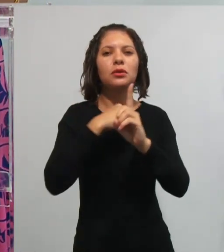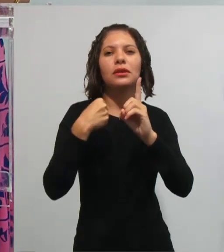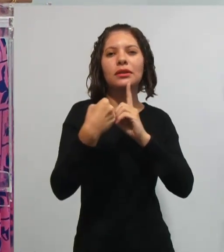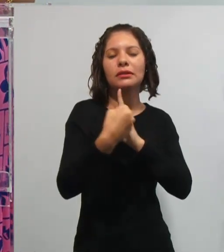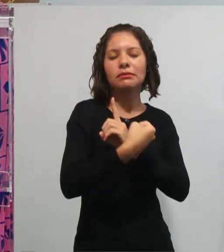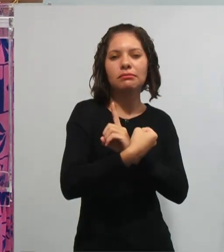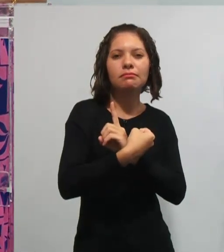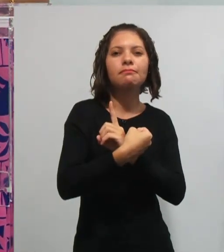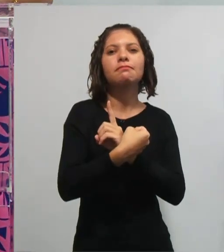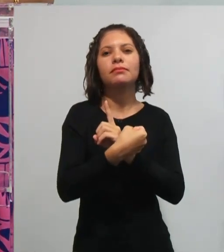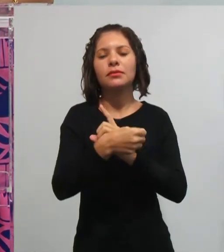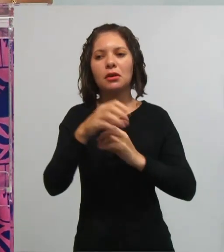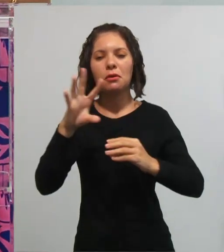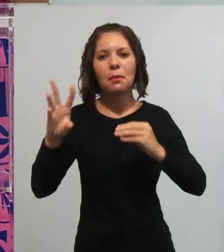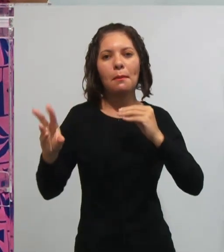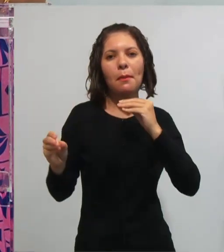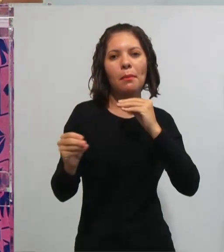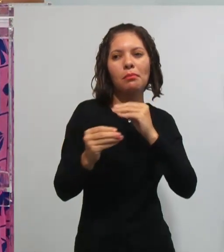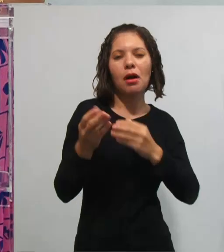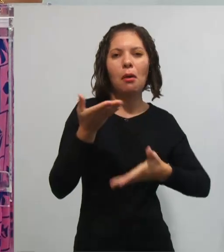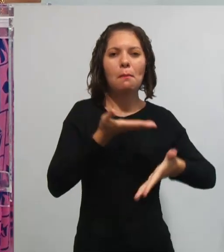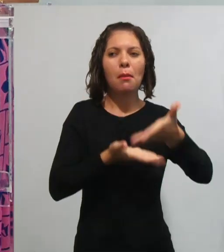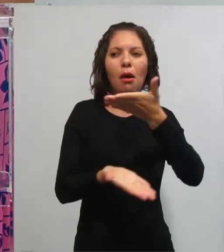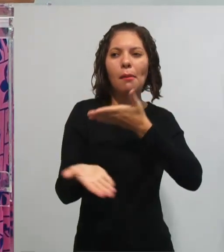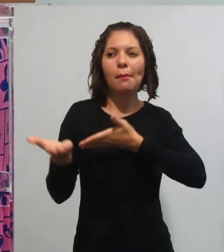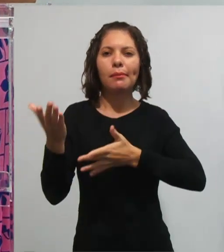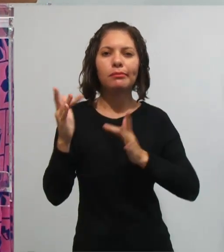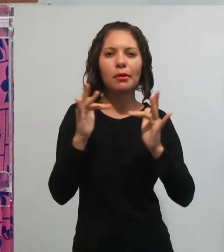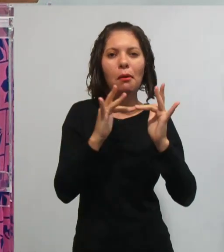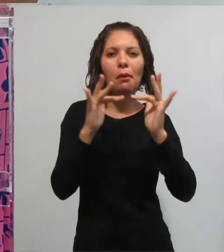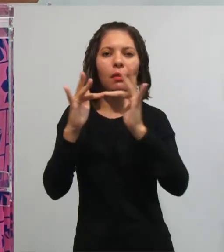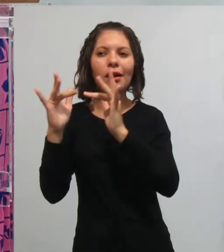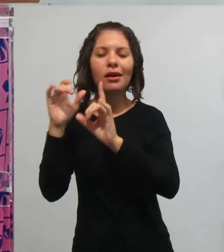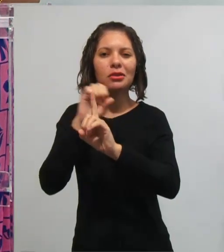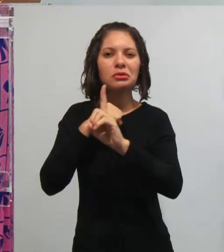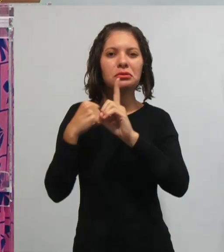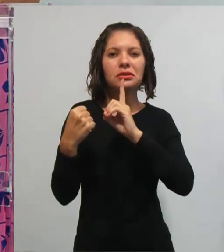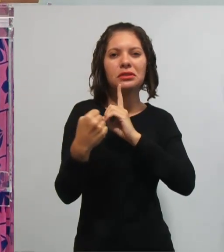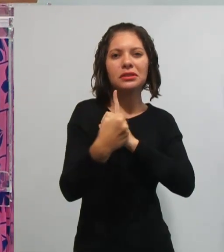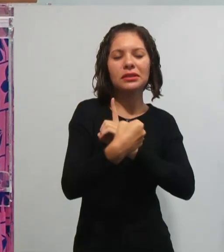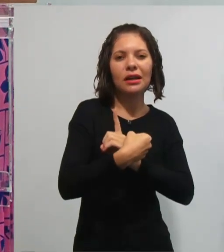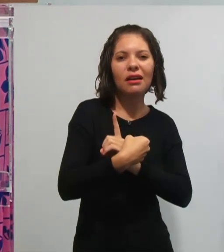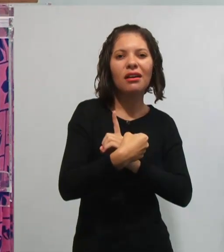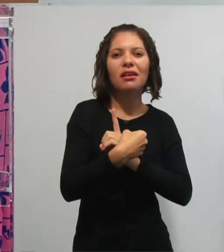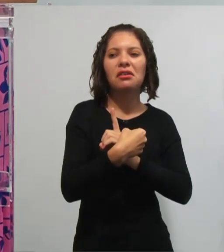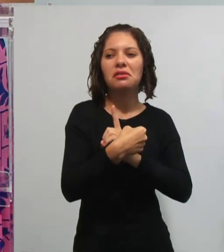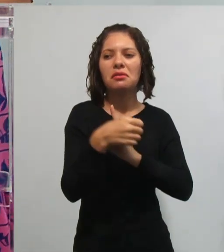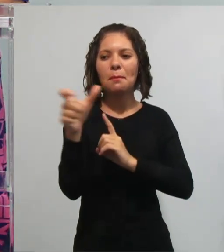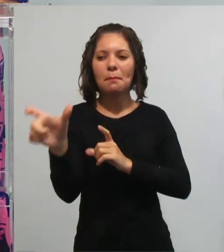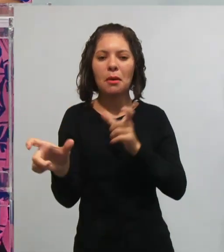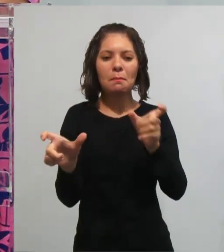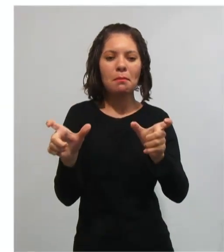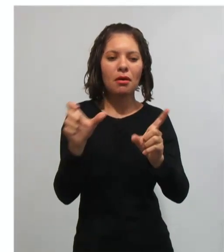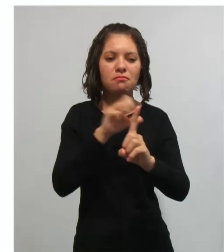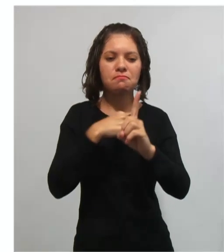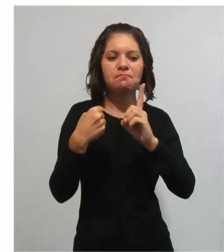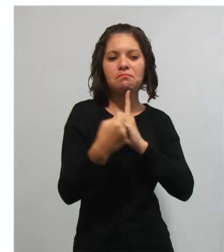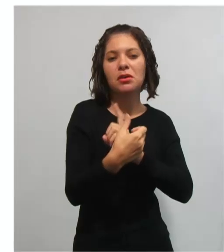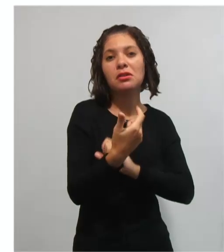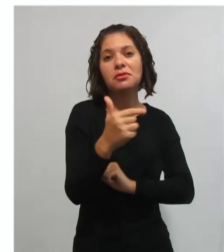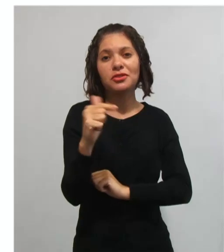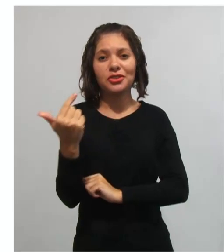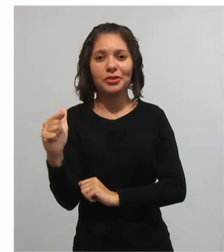do período jesuítico que a gente viveu na nossa educação, aí por volta de pouco mais de 200 anos, que a